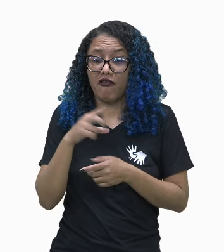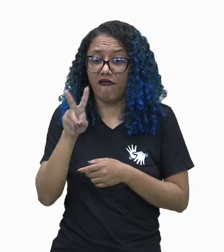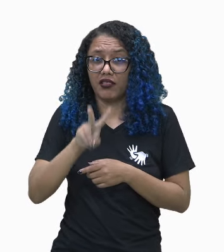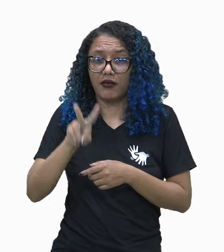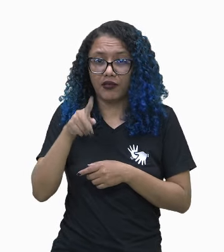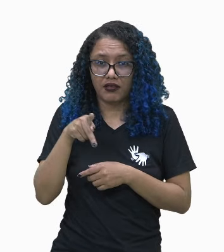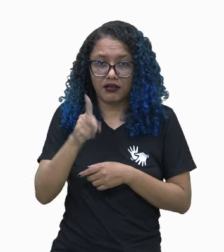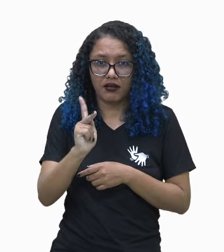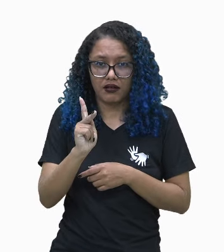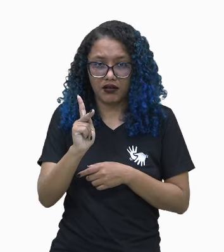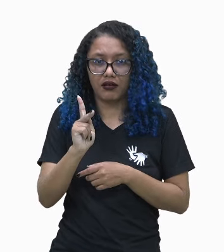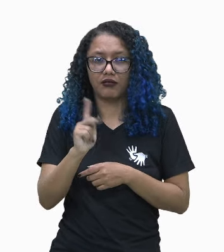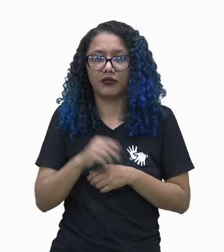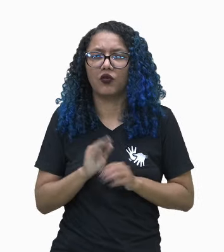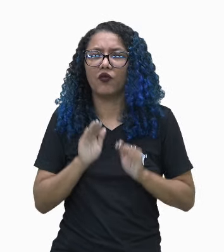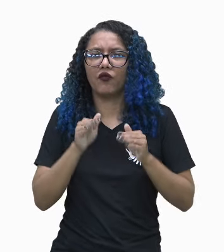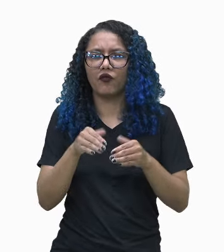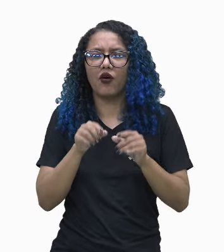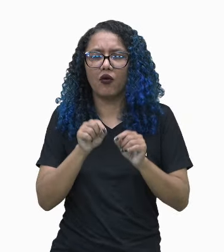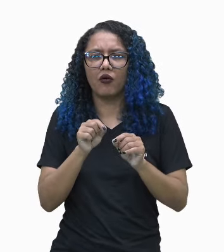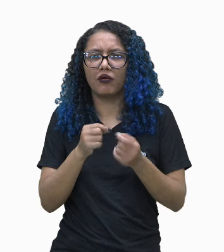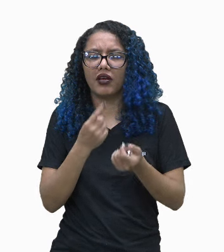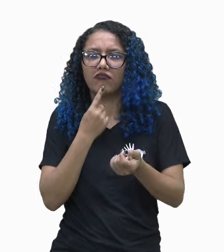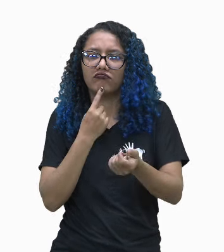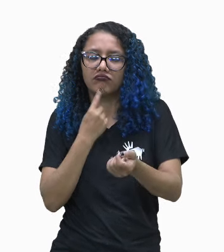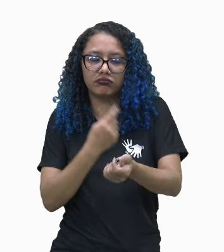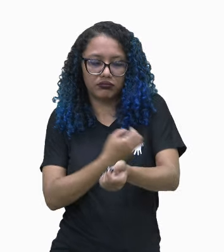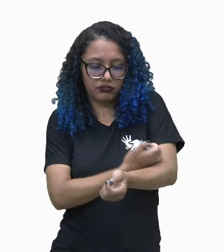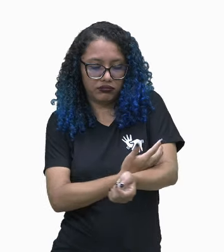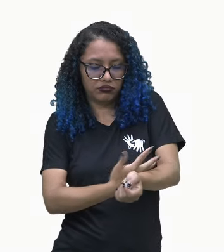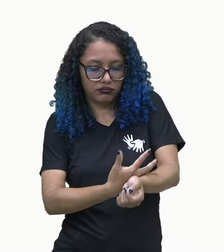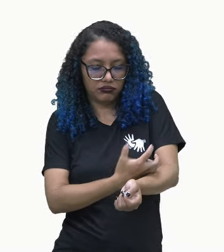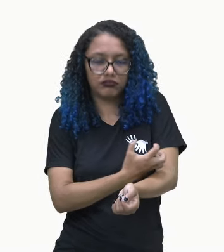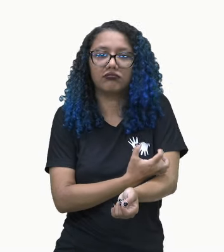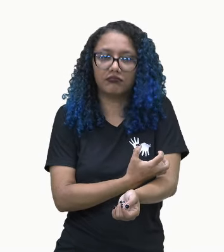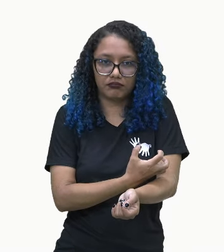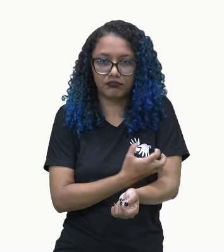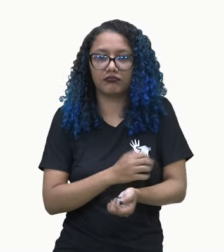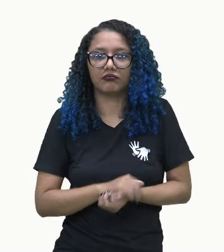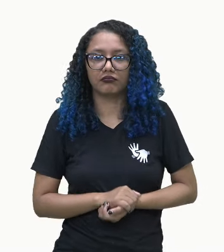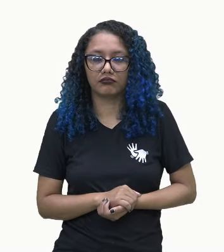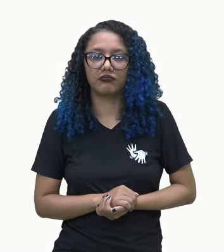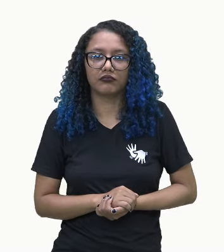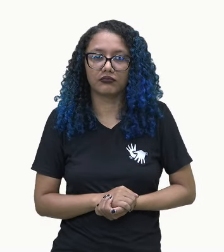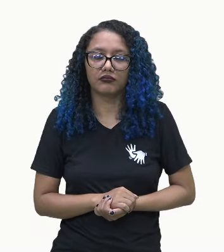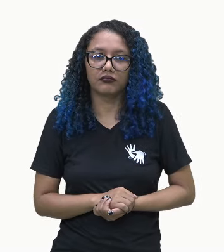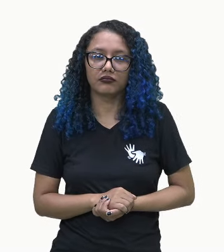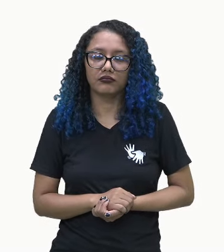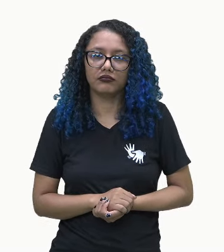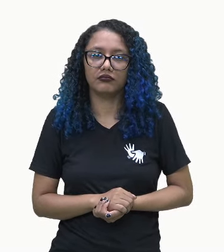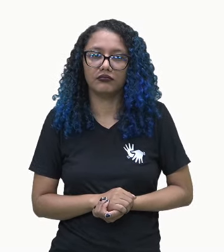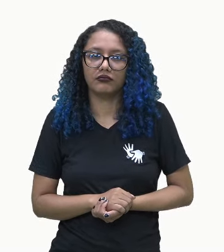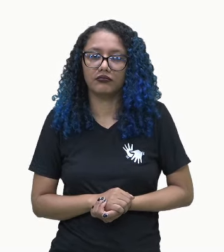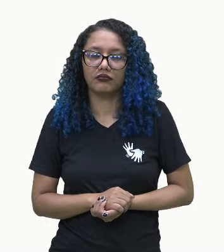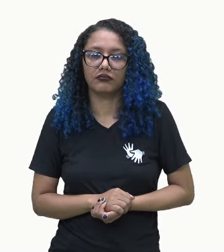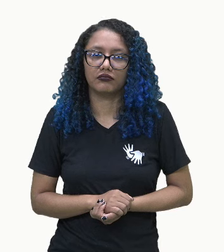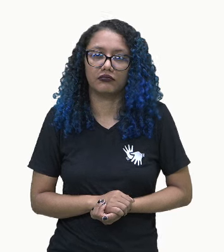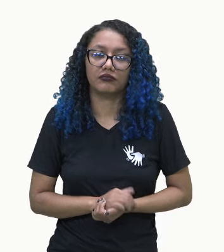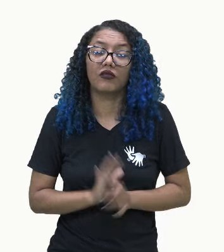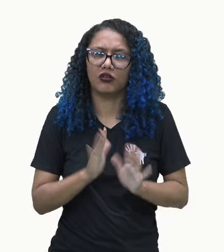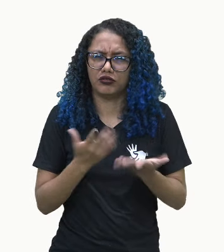para a coagulação sanguínea. Então, a vitamina K, além daquelas que eu comentei,